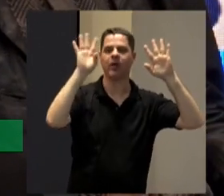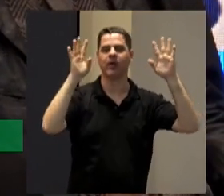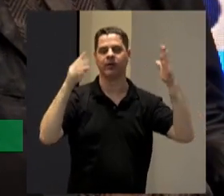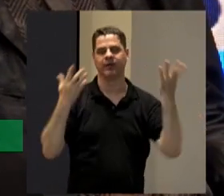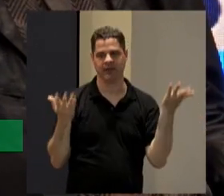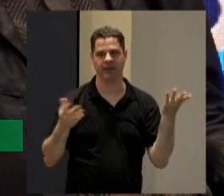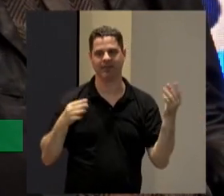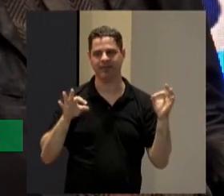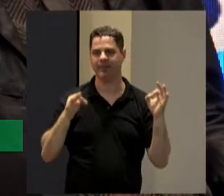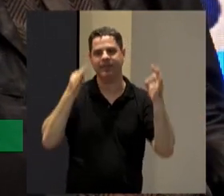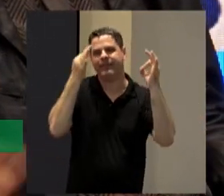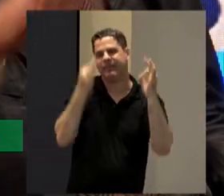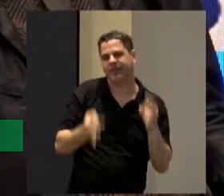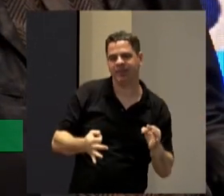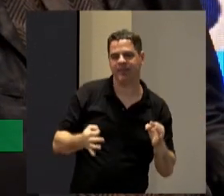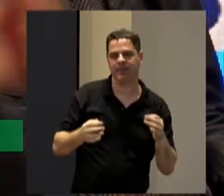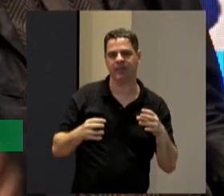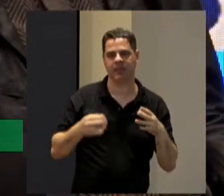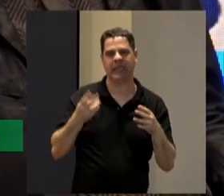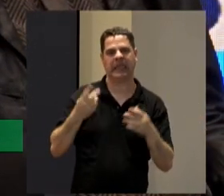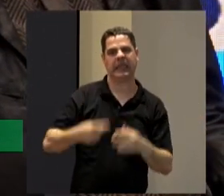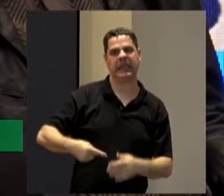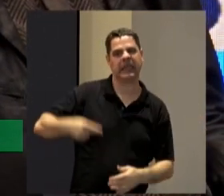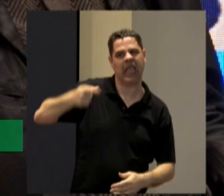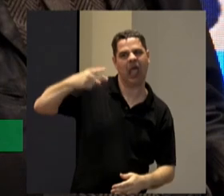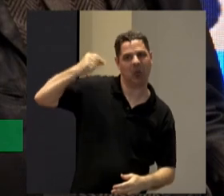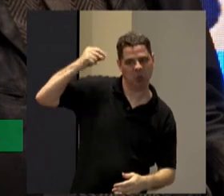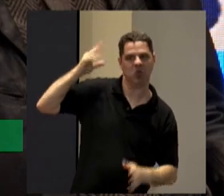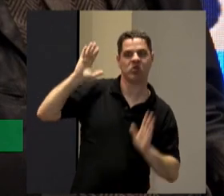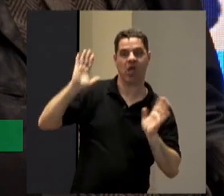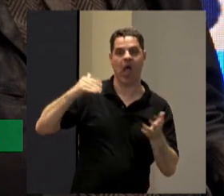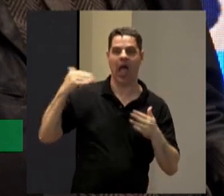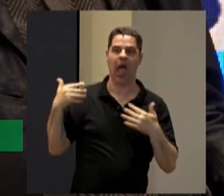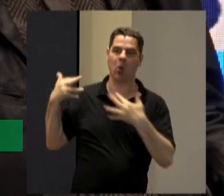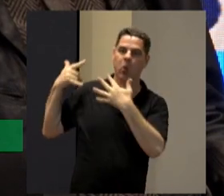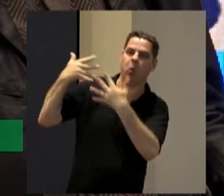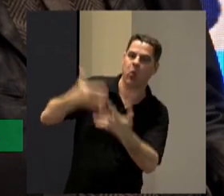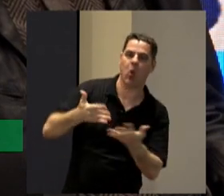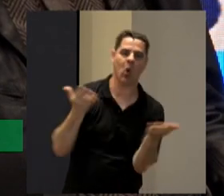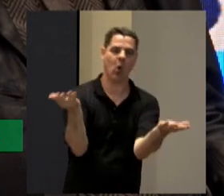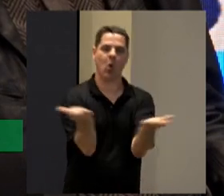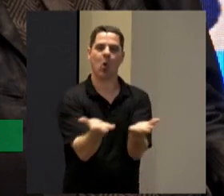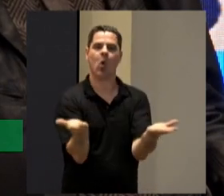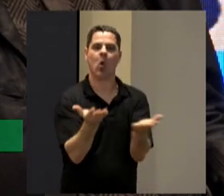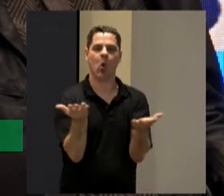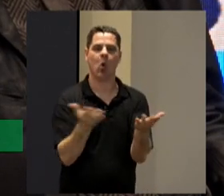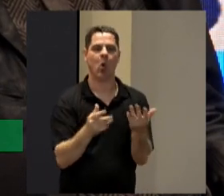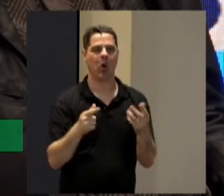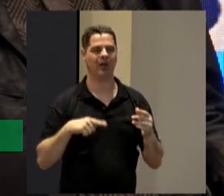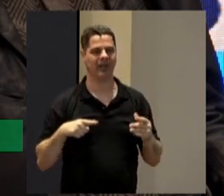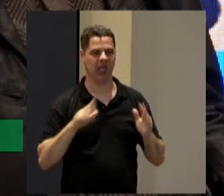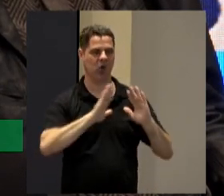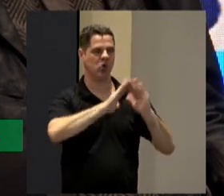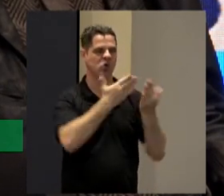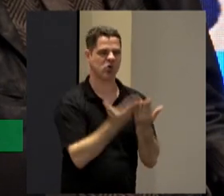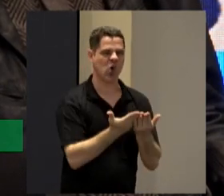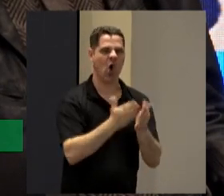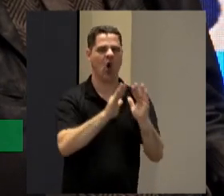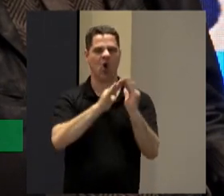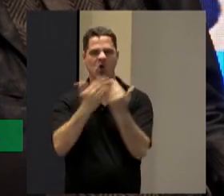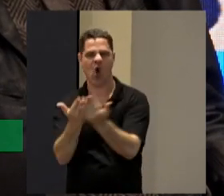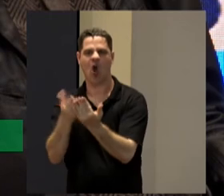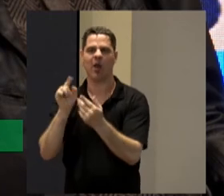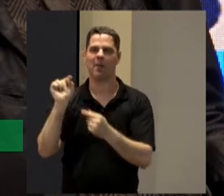que foi tão idealizada há tanto tempo atrás, hoje, estando nas nossas unidades educativas, eu